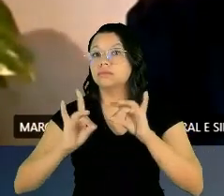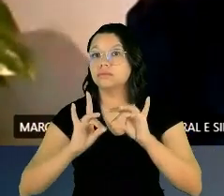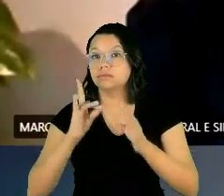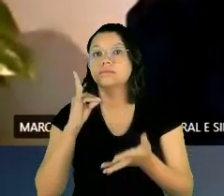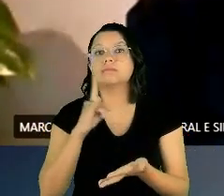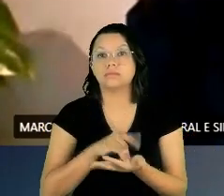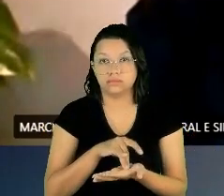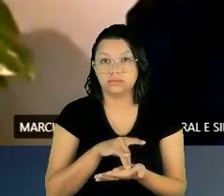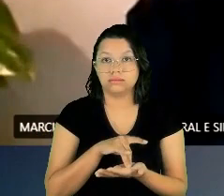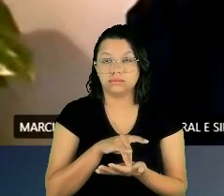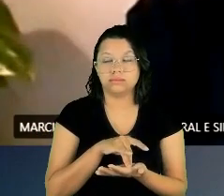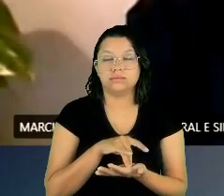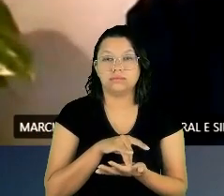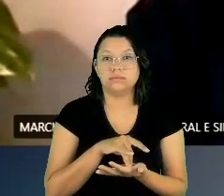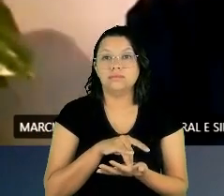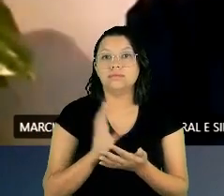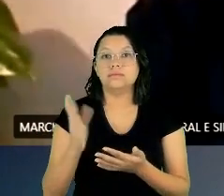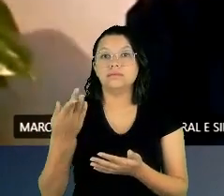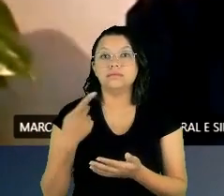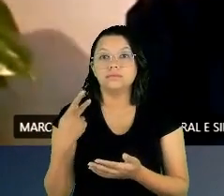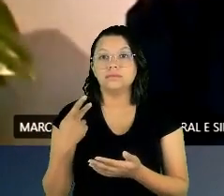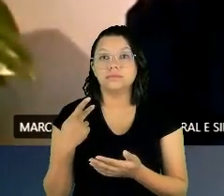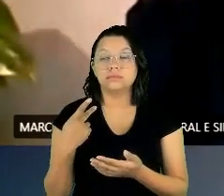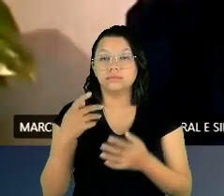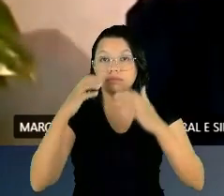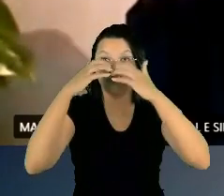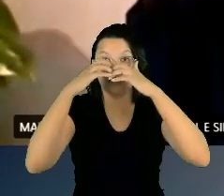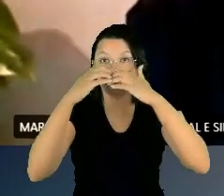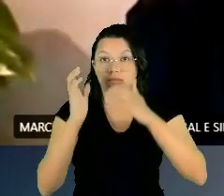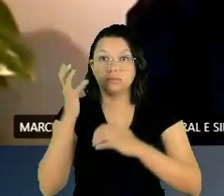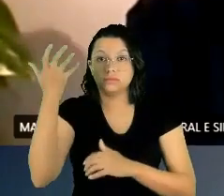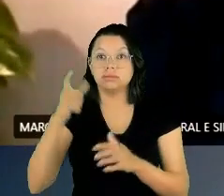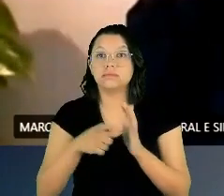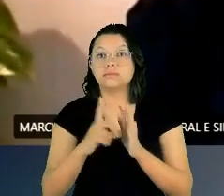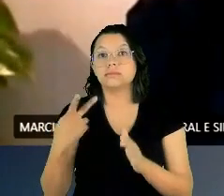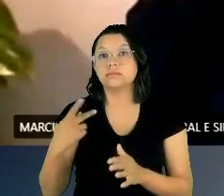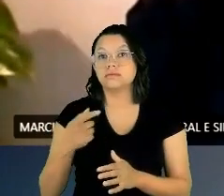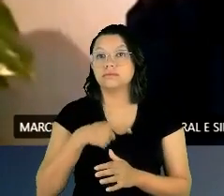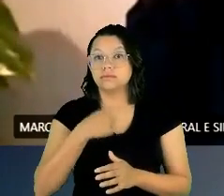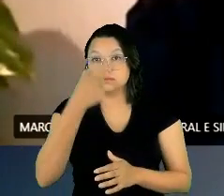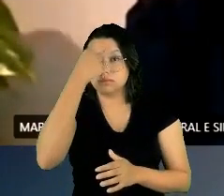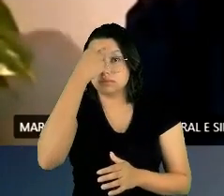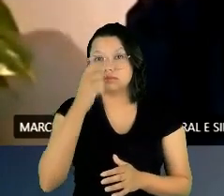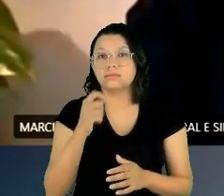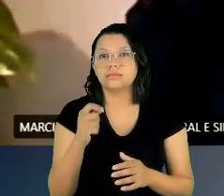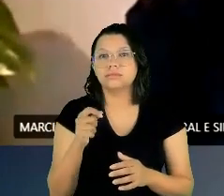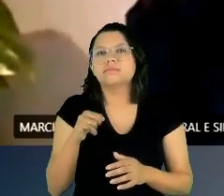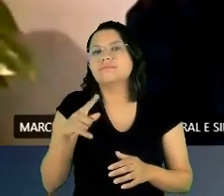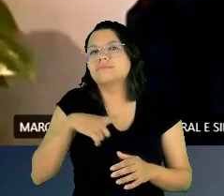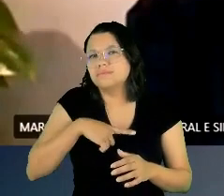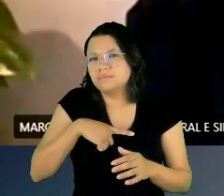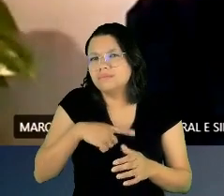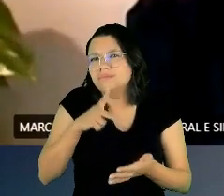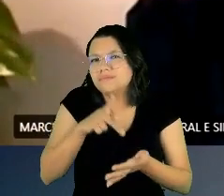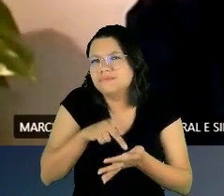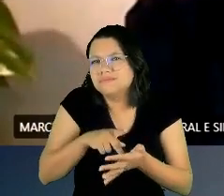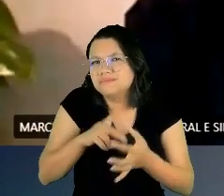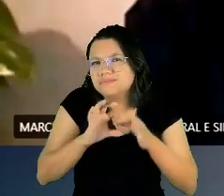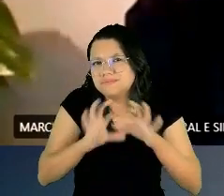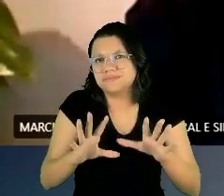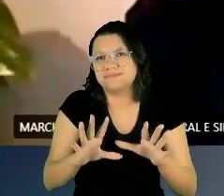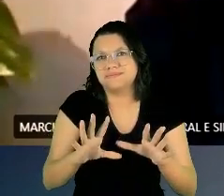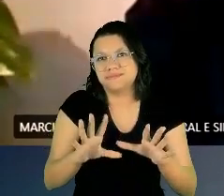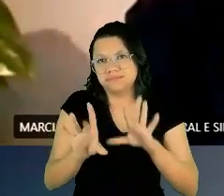livre-arbítrio. Essa é a discussão agora, já que o nosso cérebro decide antes da gente ter consciência, será que de fato existe